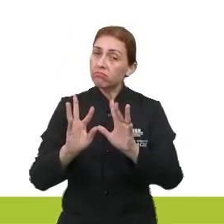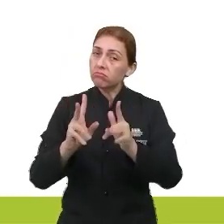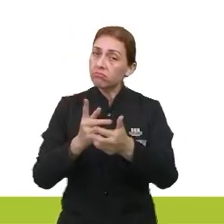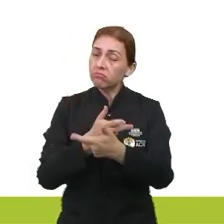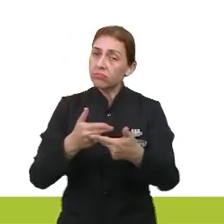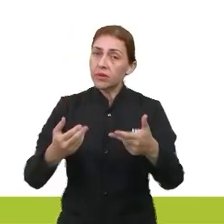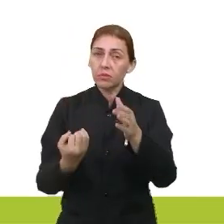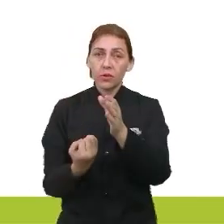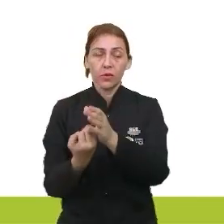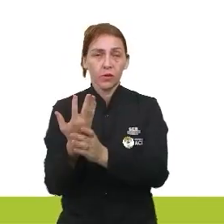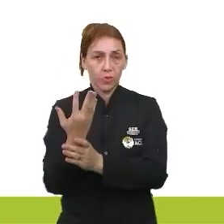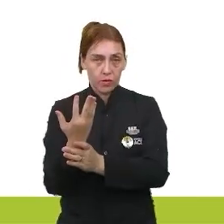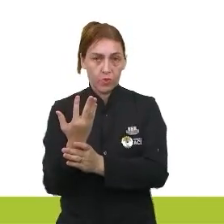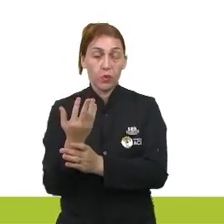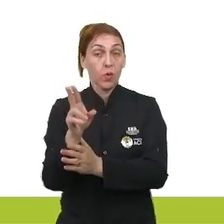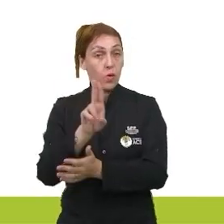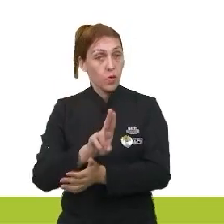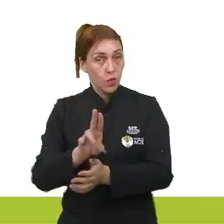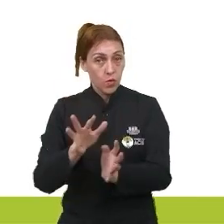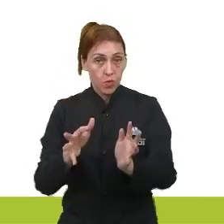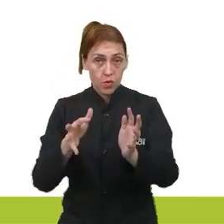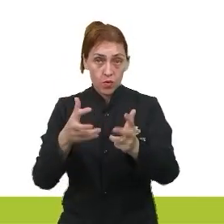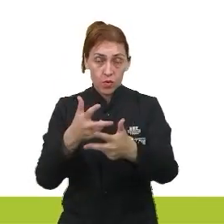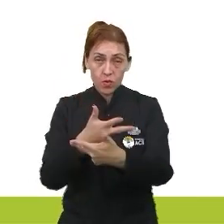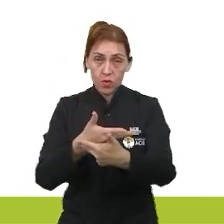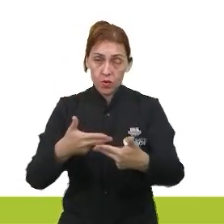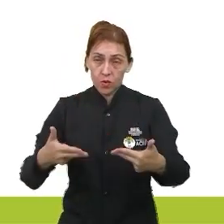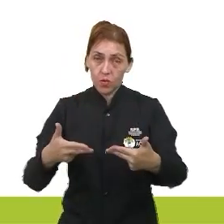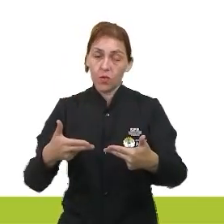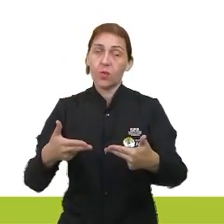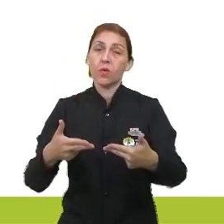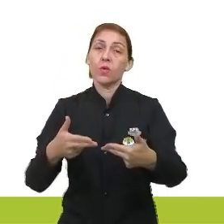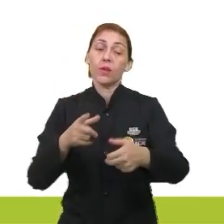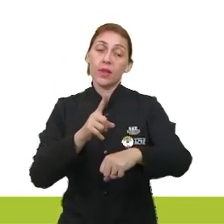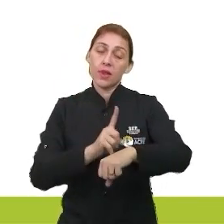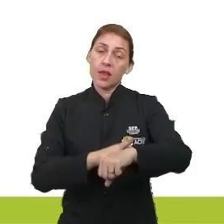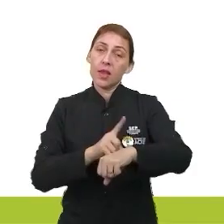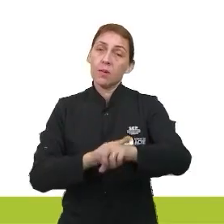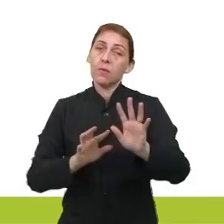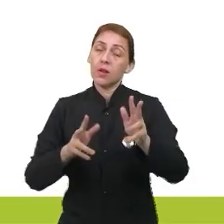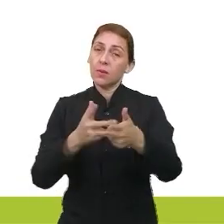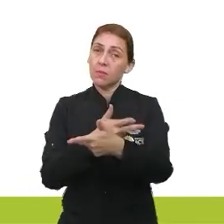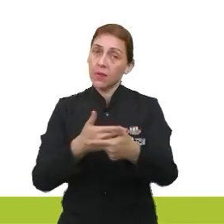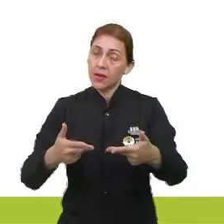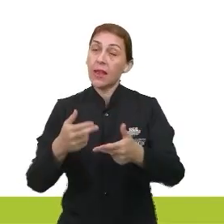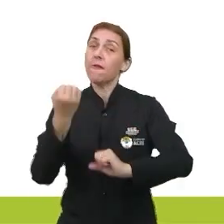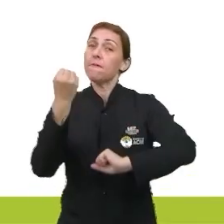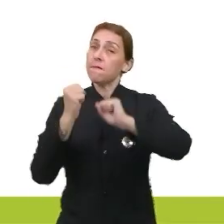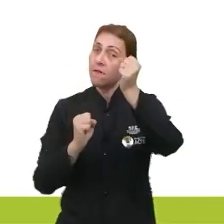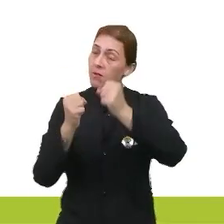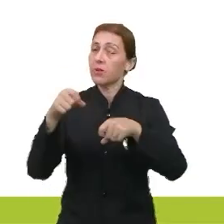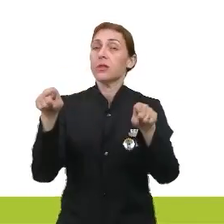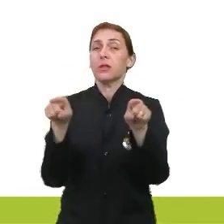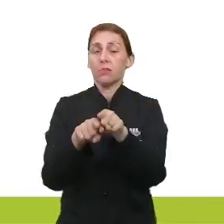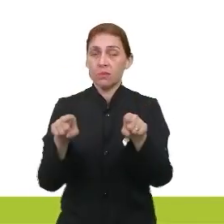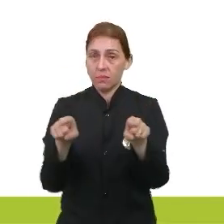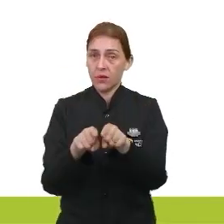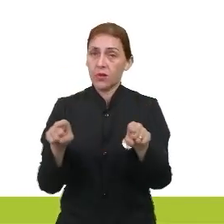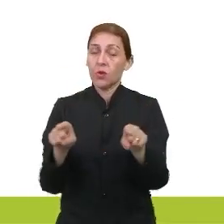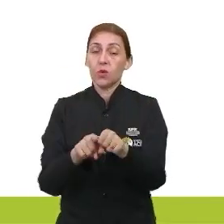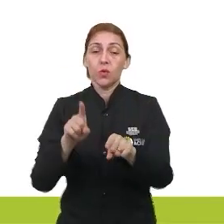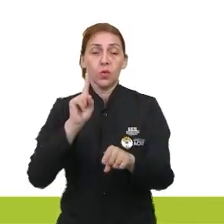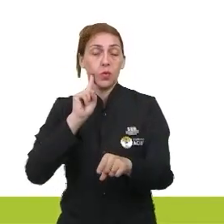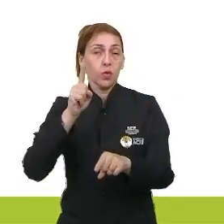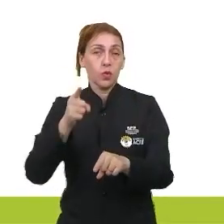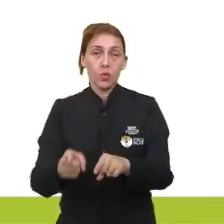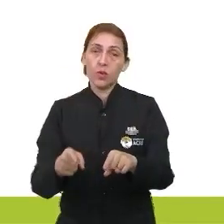ele produz com o uso da máquina, no ritmo da máquina, no ritmo da fábrica, no ritmo do dono